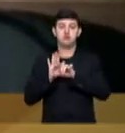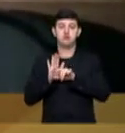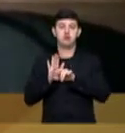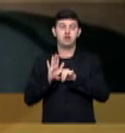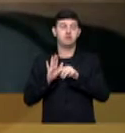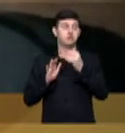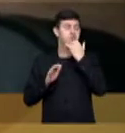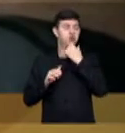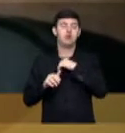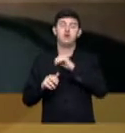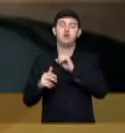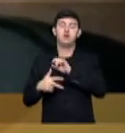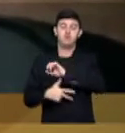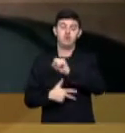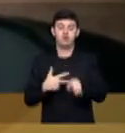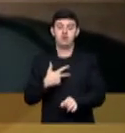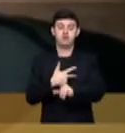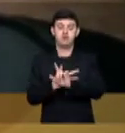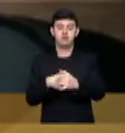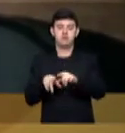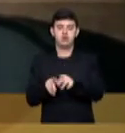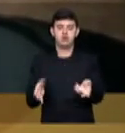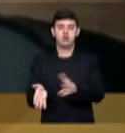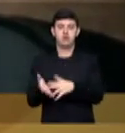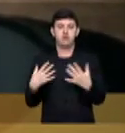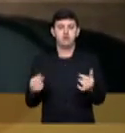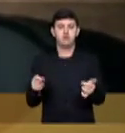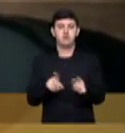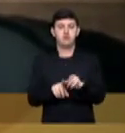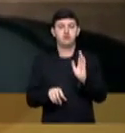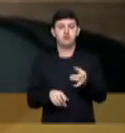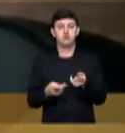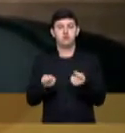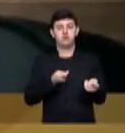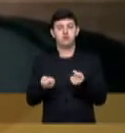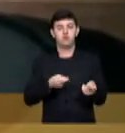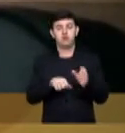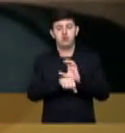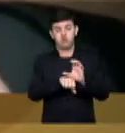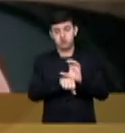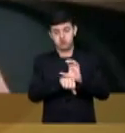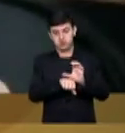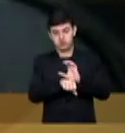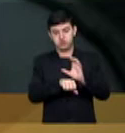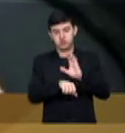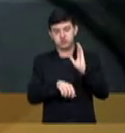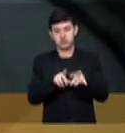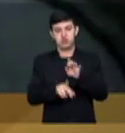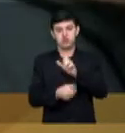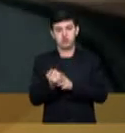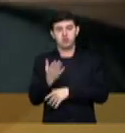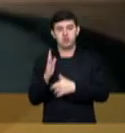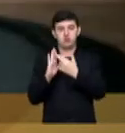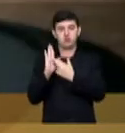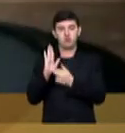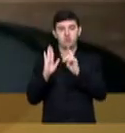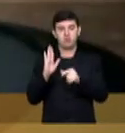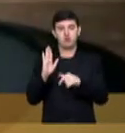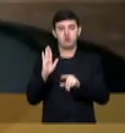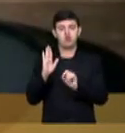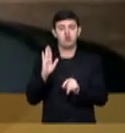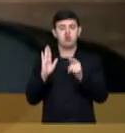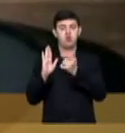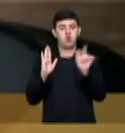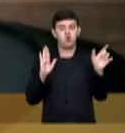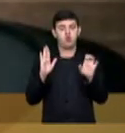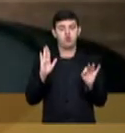feição especial quando o controle de constitucionalidade é feito em face de norma produzida pelos demais